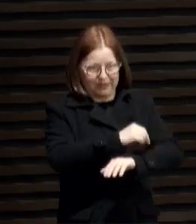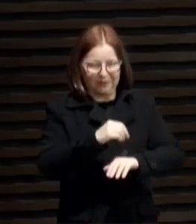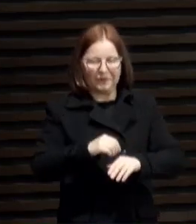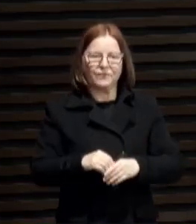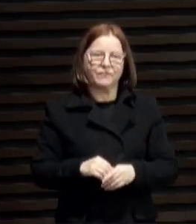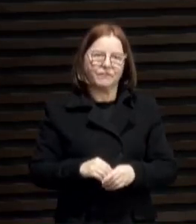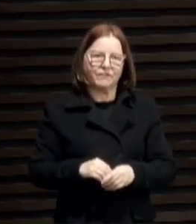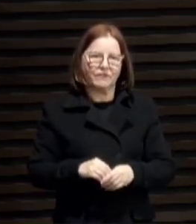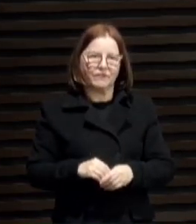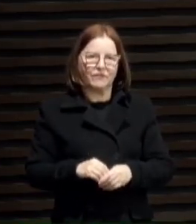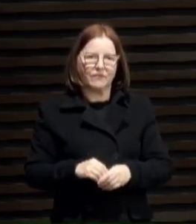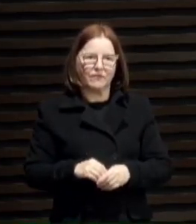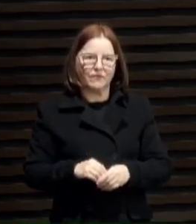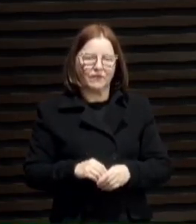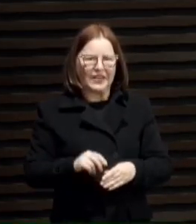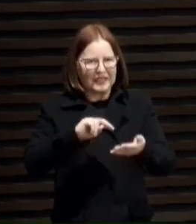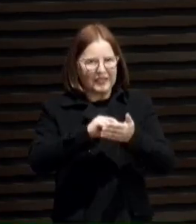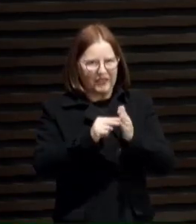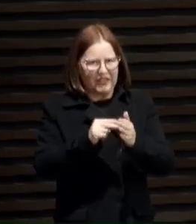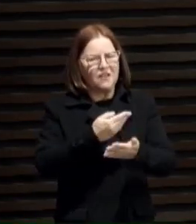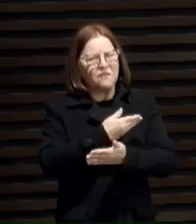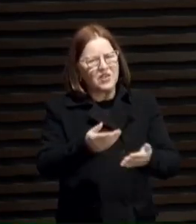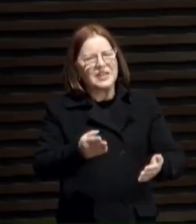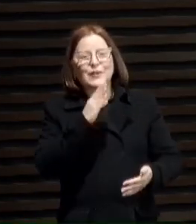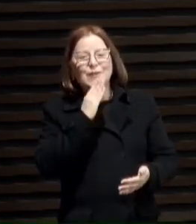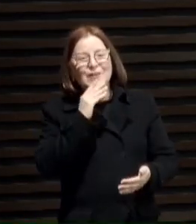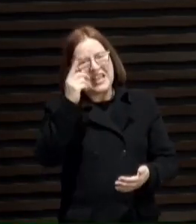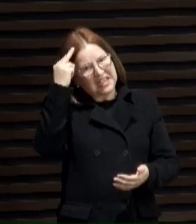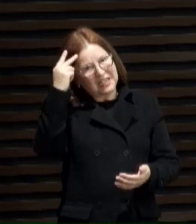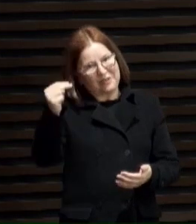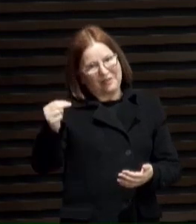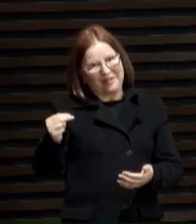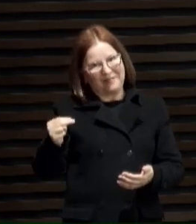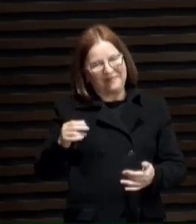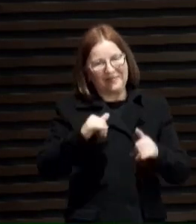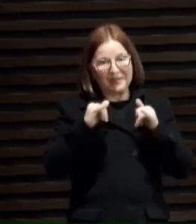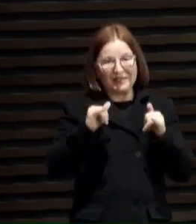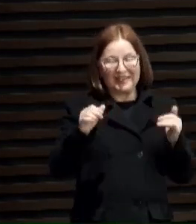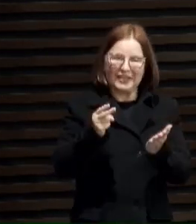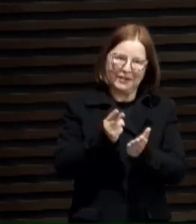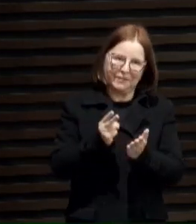diz: vocês conhecem a história. A mensagem continua a mesma, porém atualmente, nesses